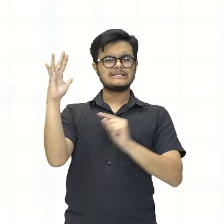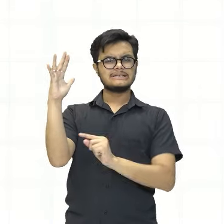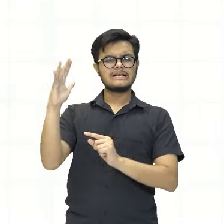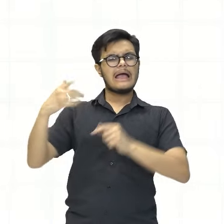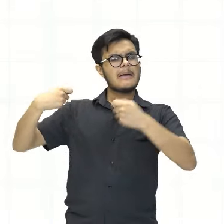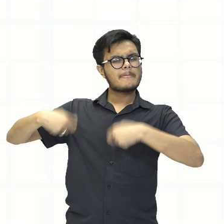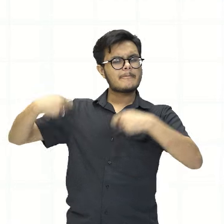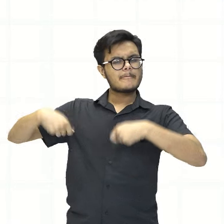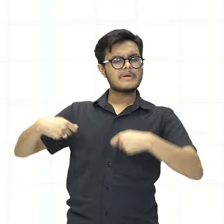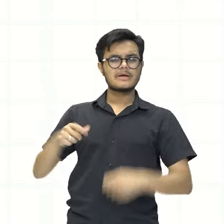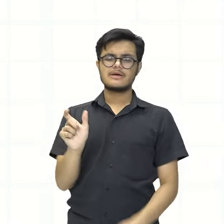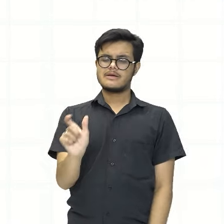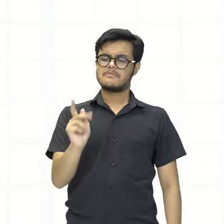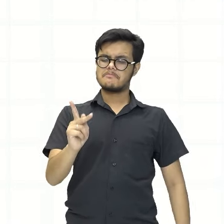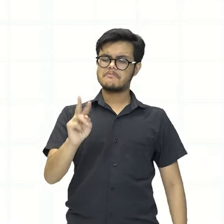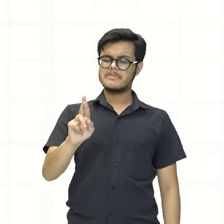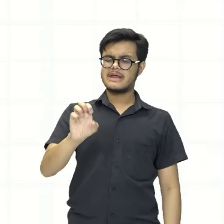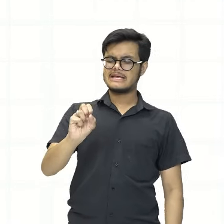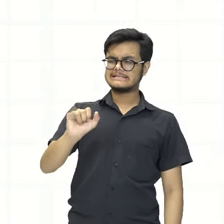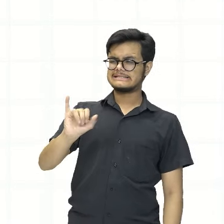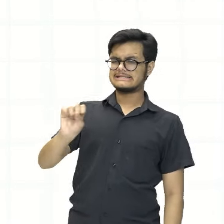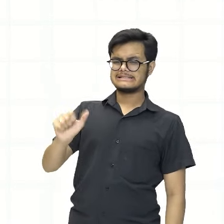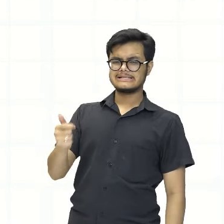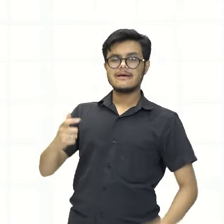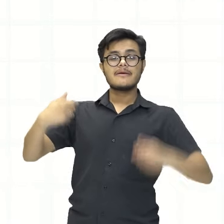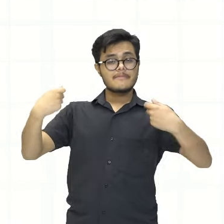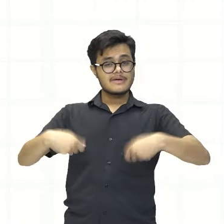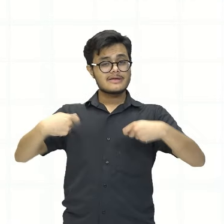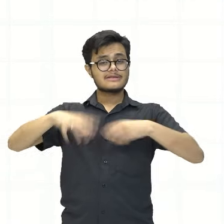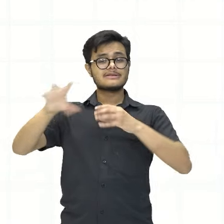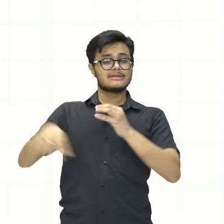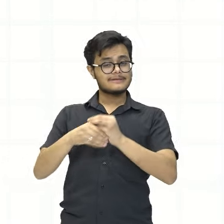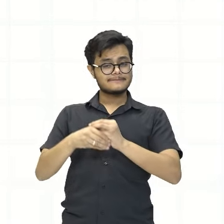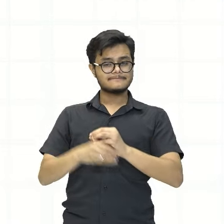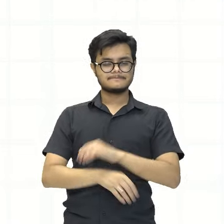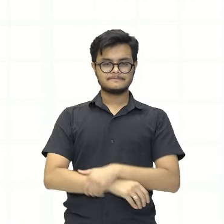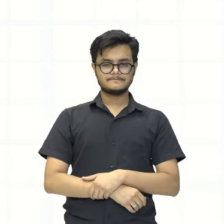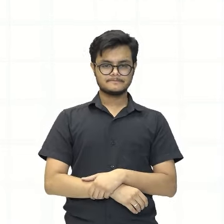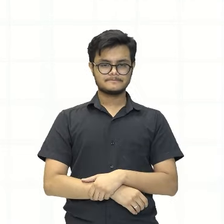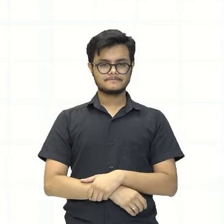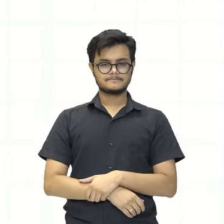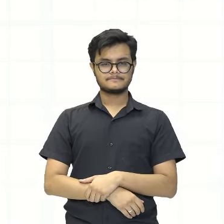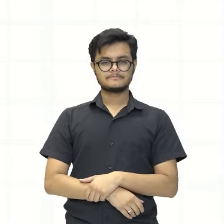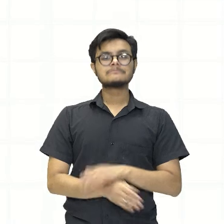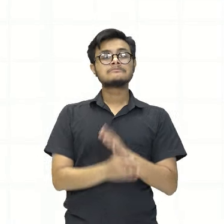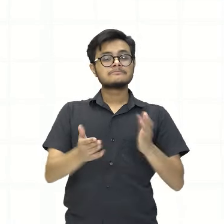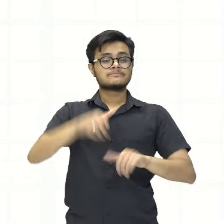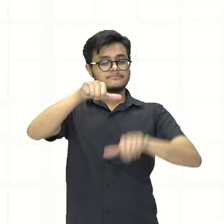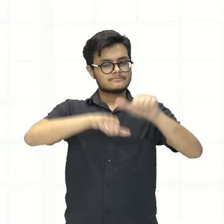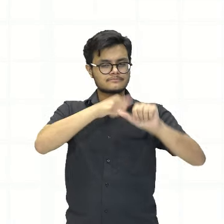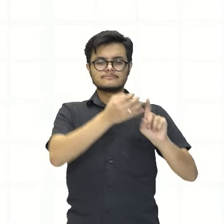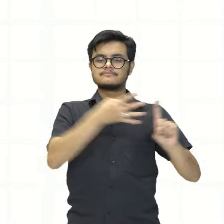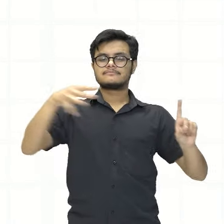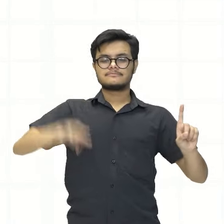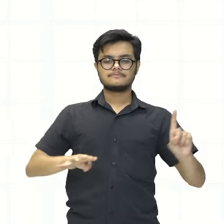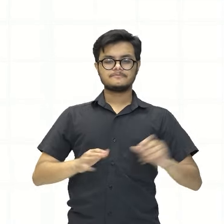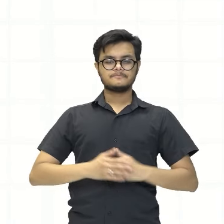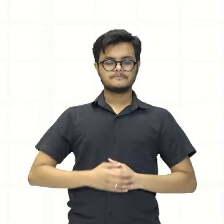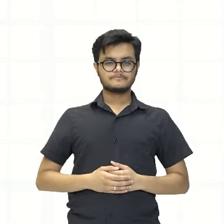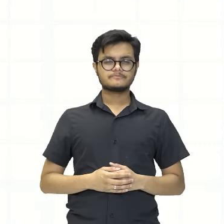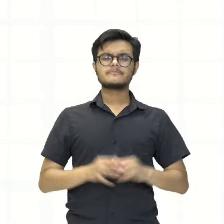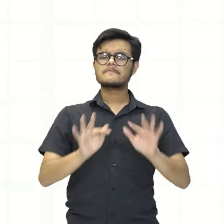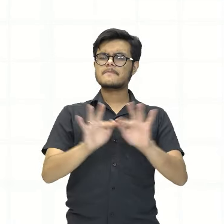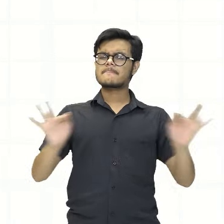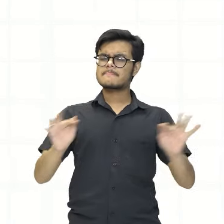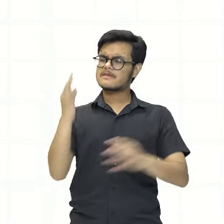viu que ficou de fato incompleto precisava de complemento Então vamos agora analisar né a natureza precisa